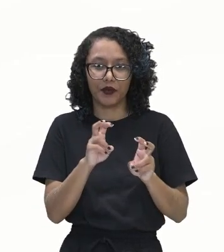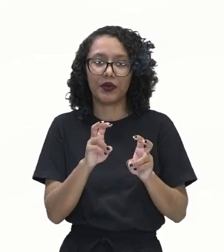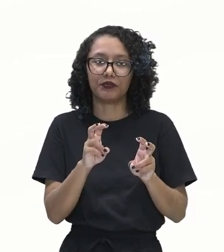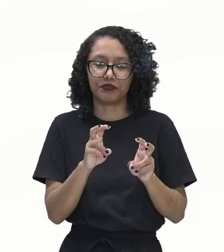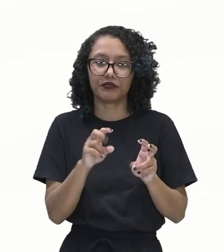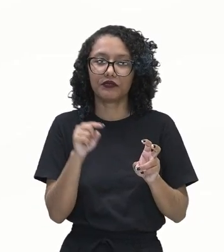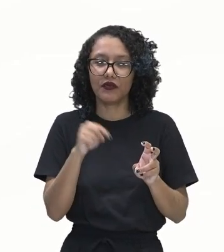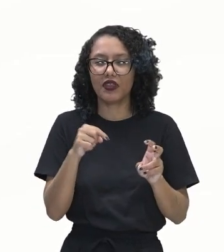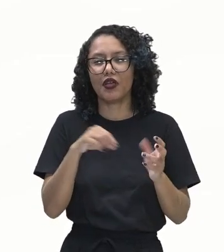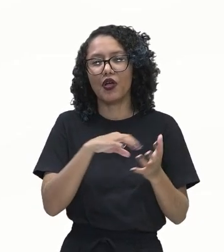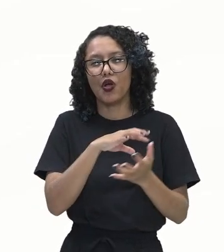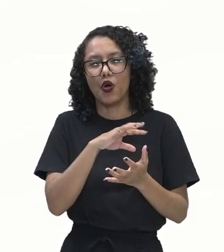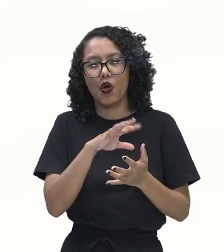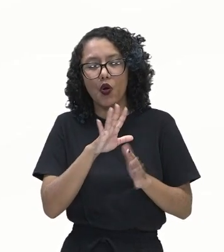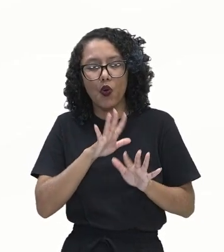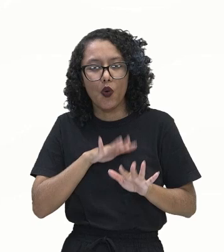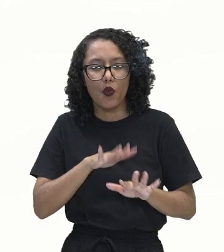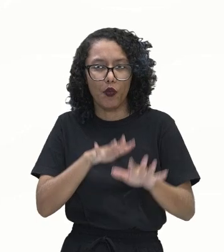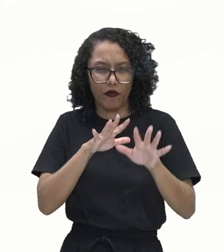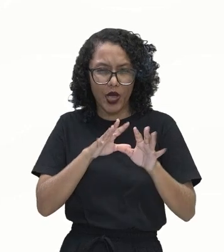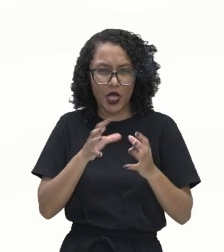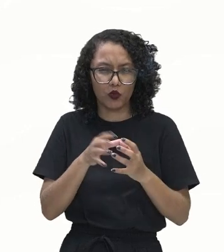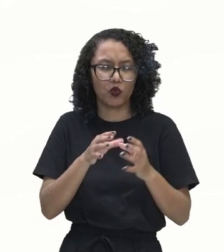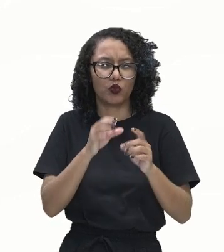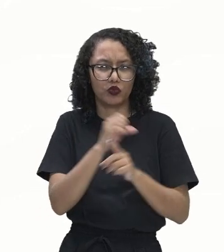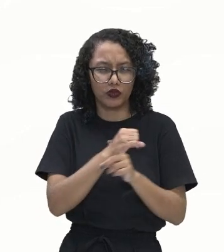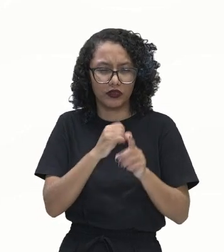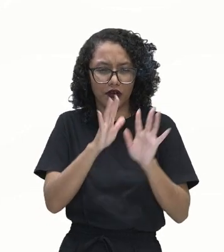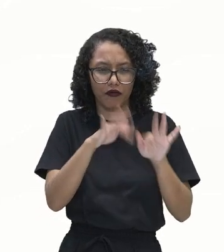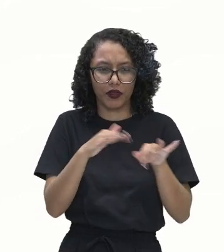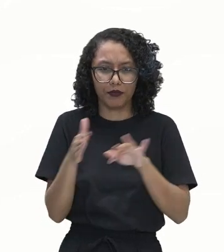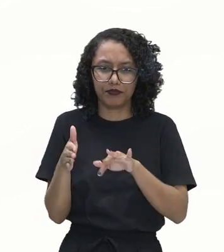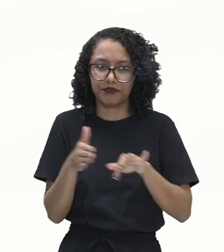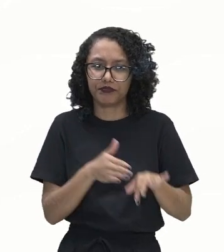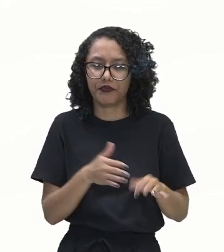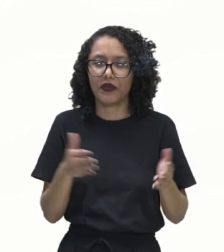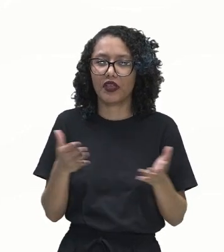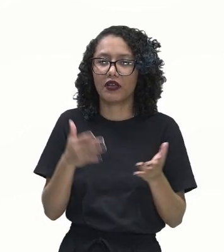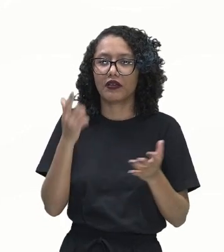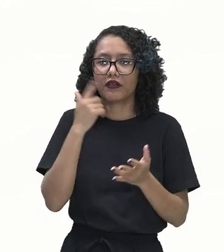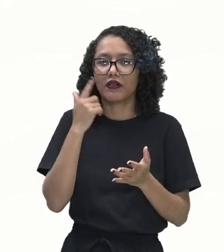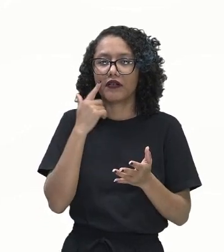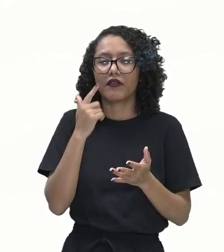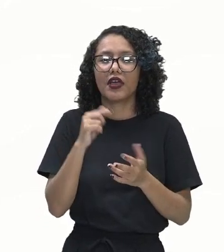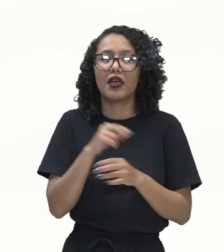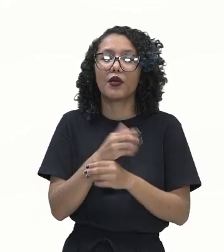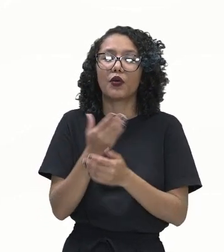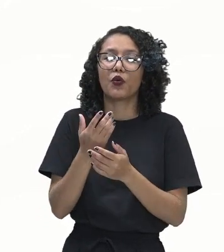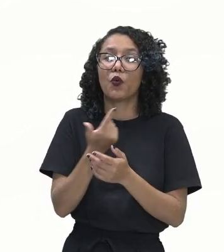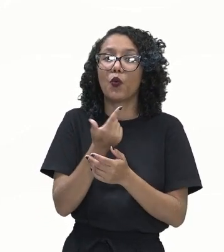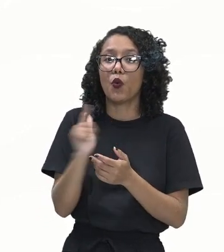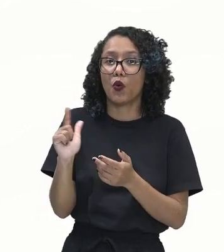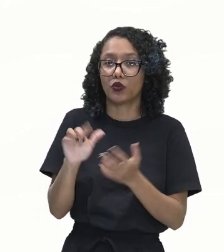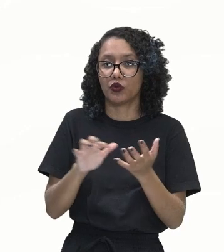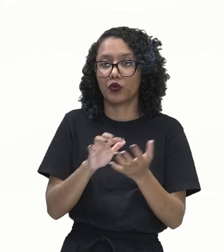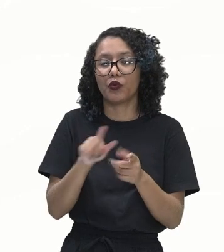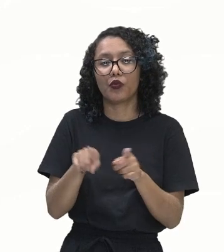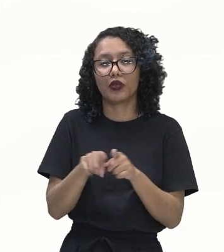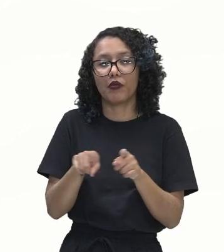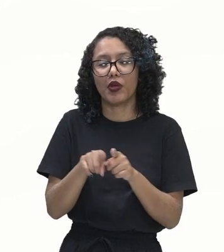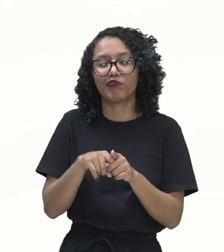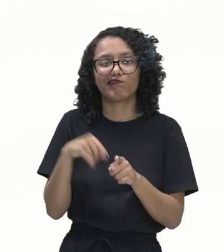esses movimentos sociais que ocorreram aqui no Brasil e a gente parte agora para falar de um movimento muito importante